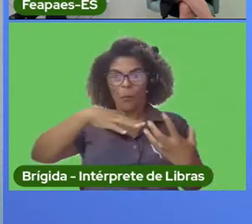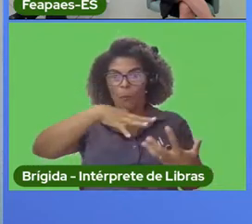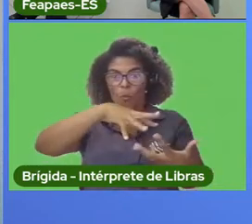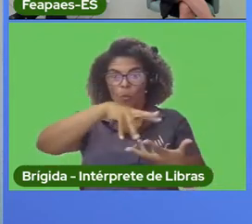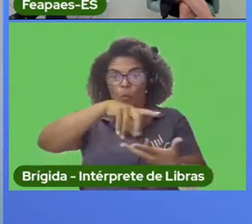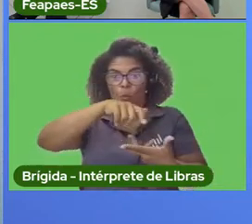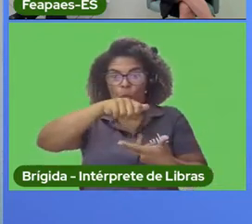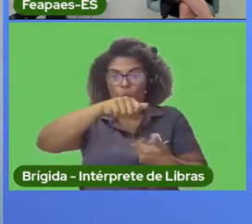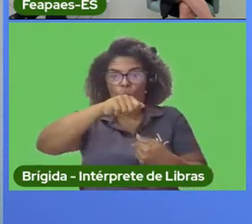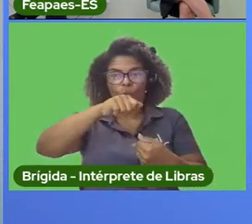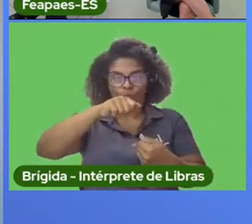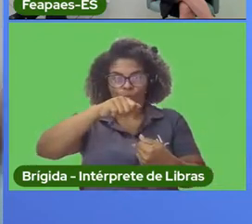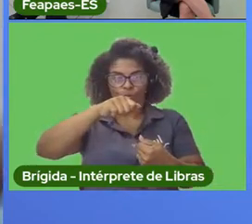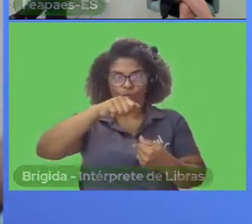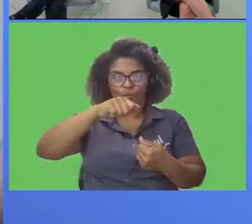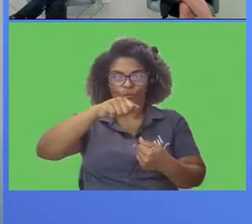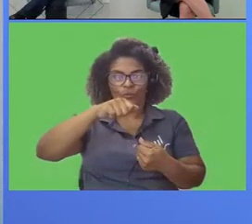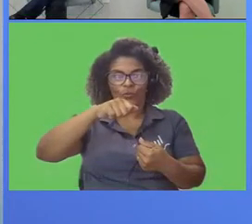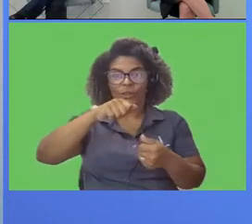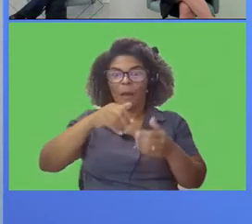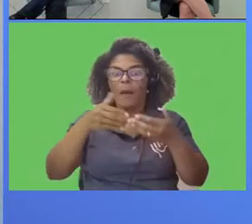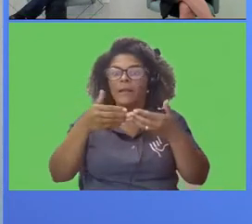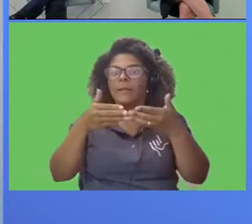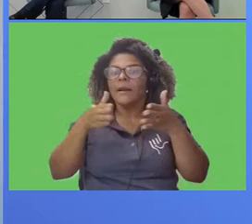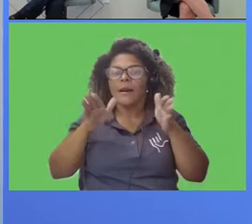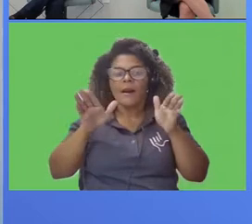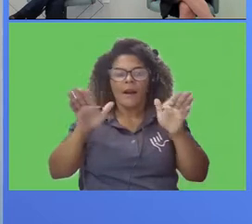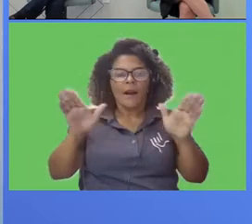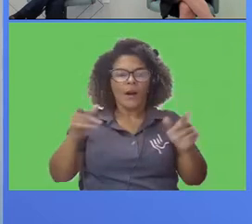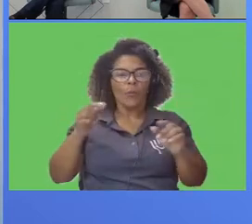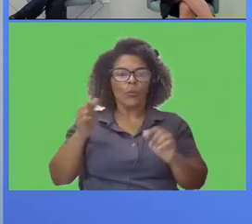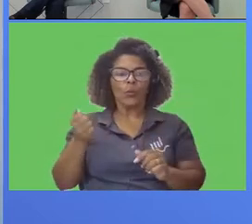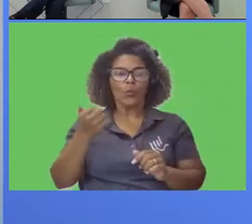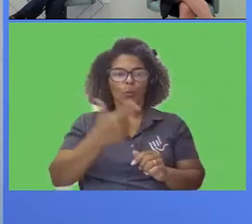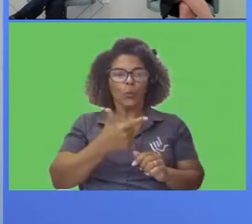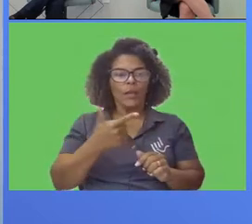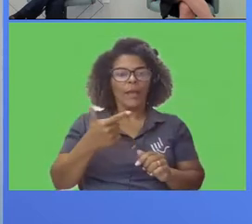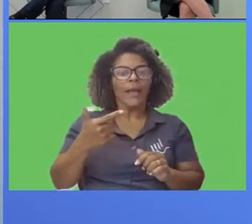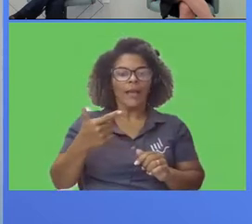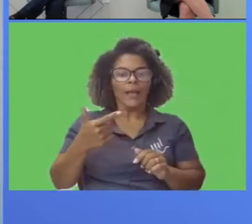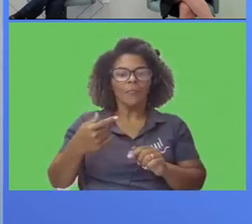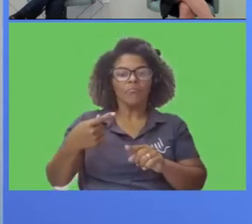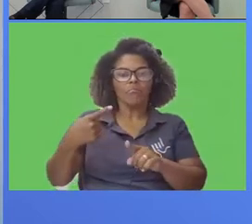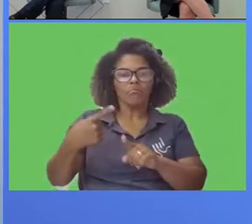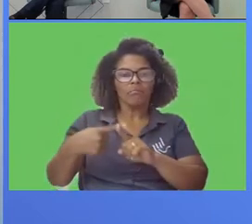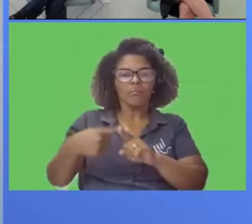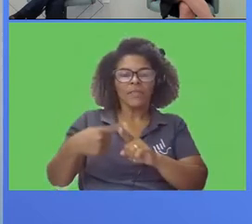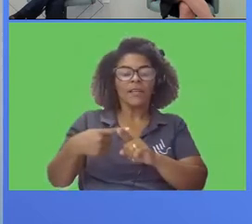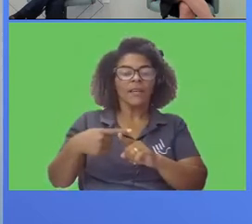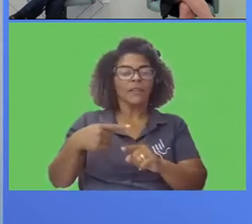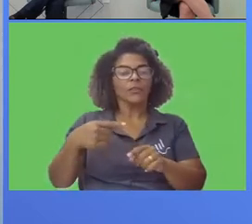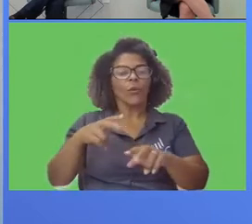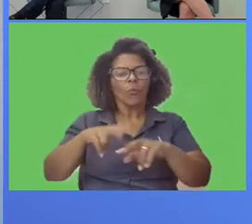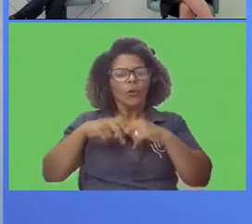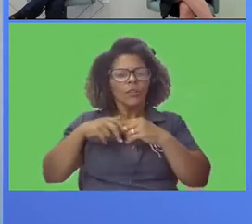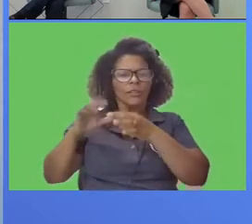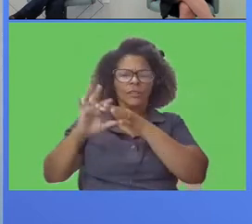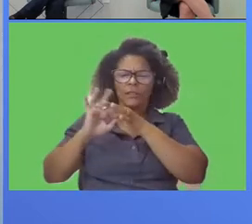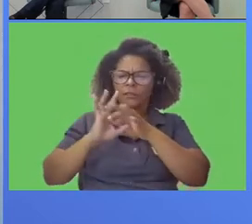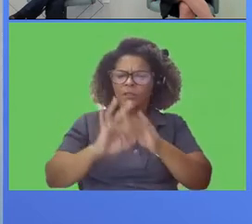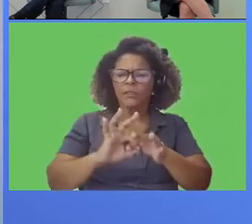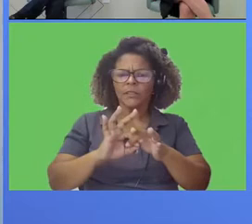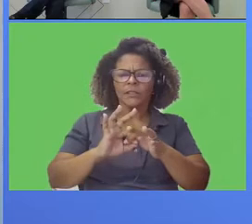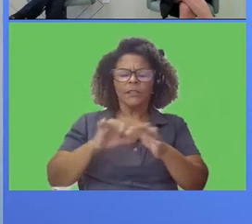trabalho, né, que é algo mais amplo ainda do que mercado de trabalho, e é nesse contexto que a pergunta